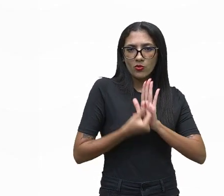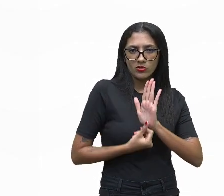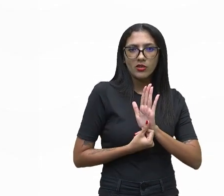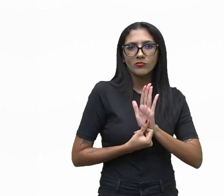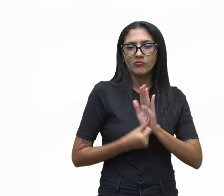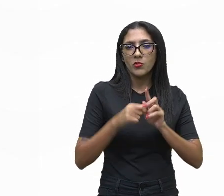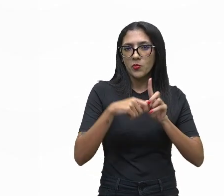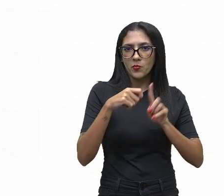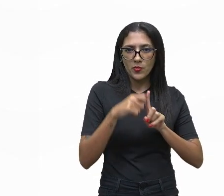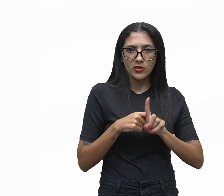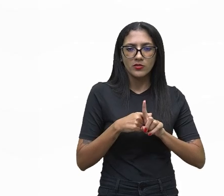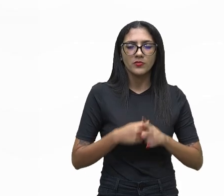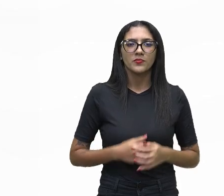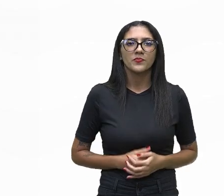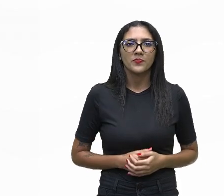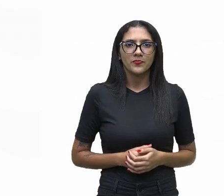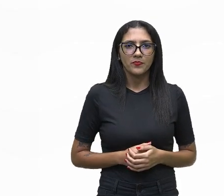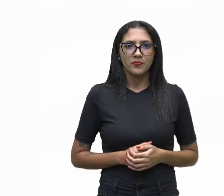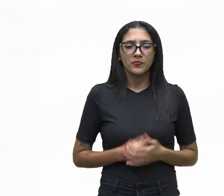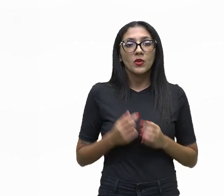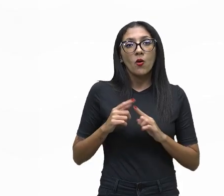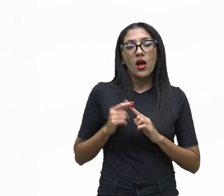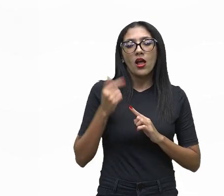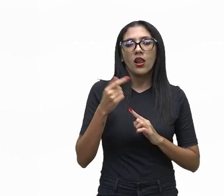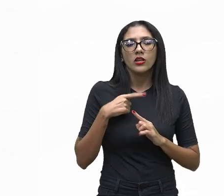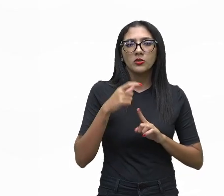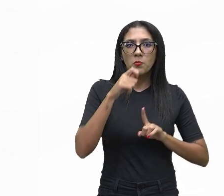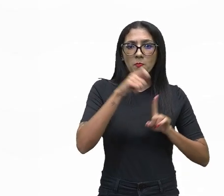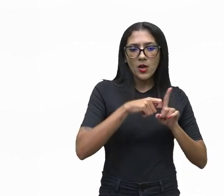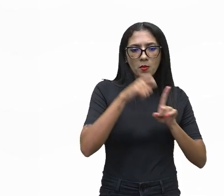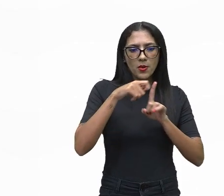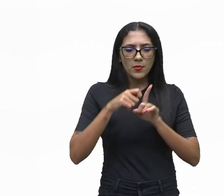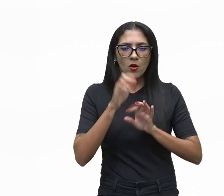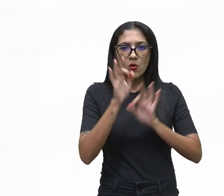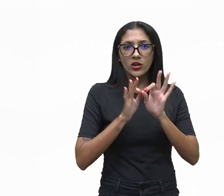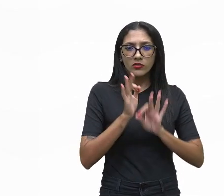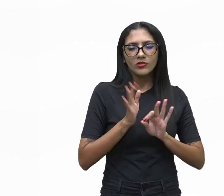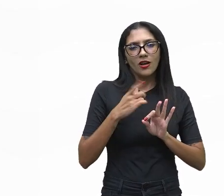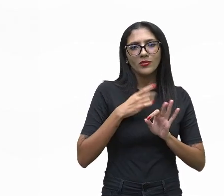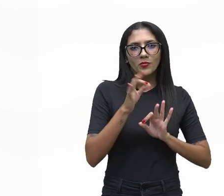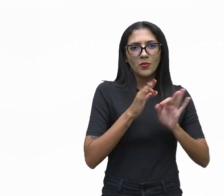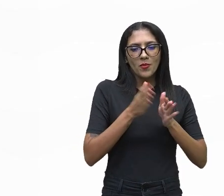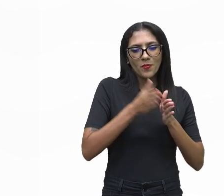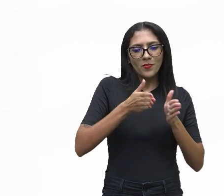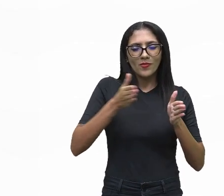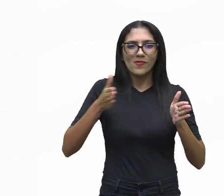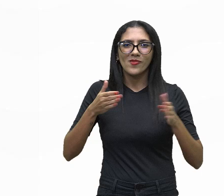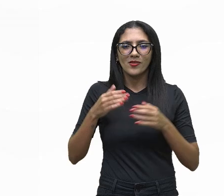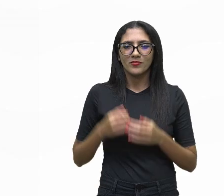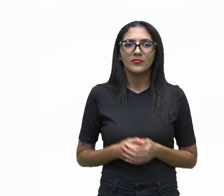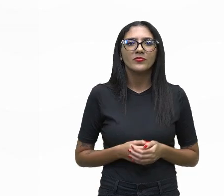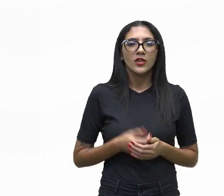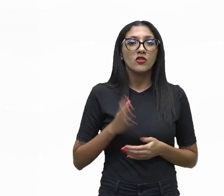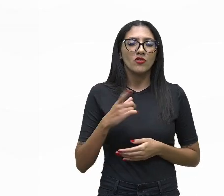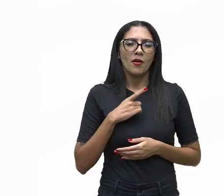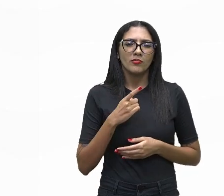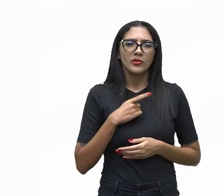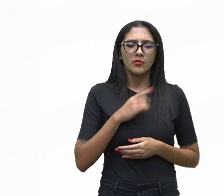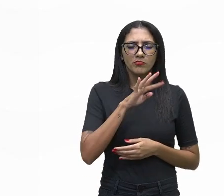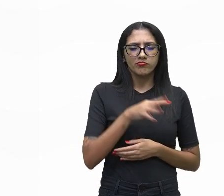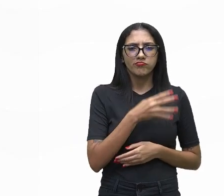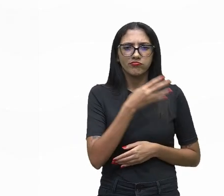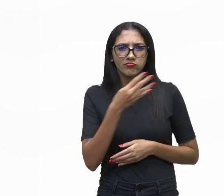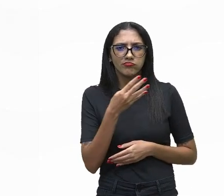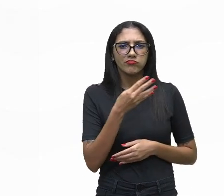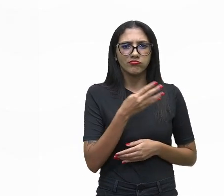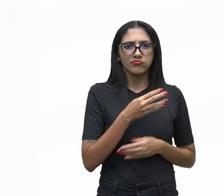mensalmente. Então, além dos gastos de um mês, você já planeja os próximos, porque você já dividindo por categoria,